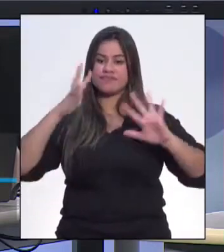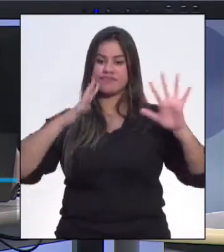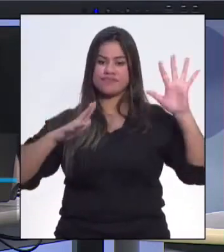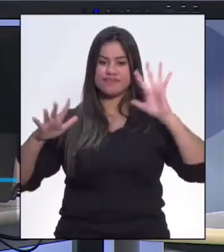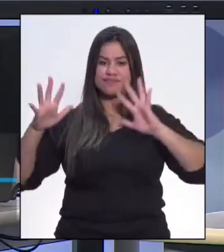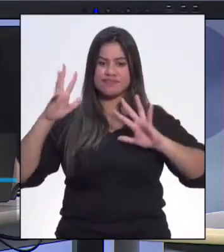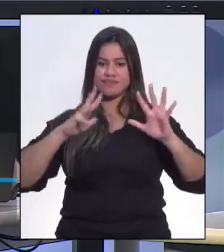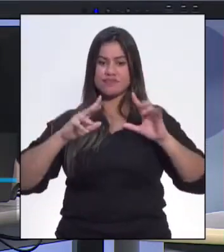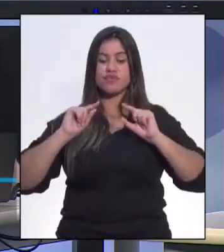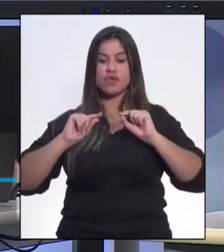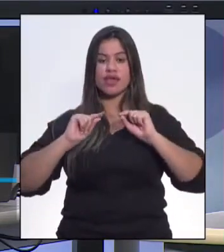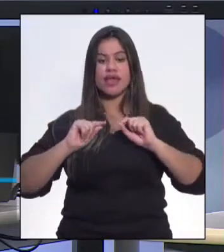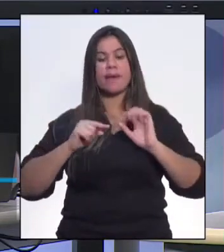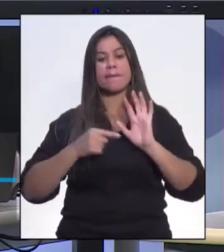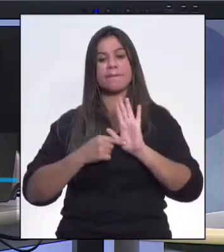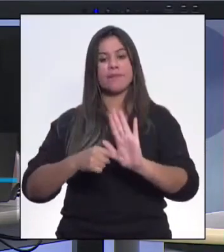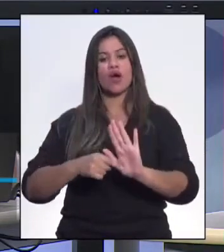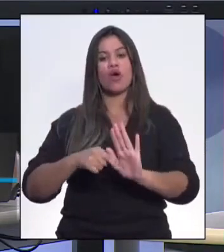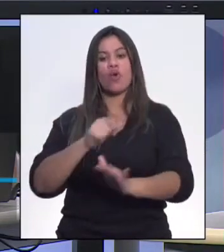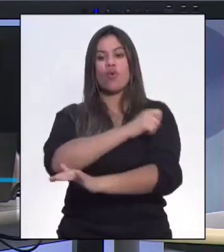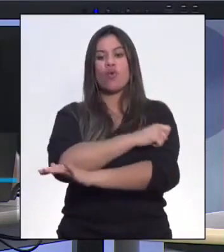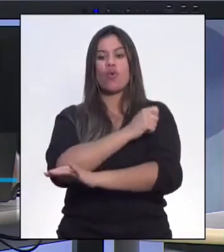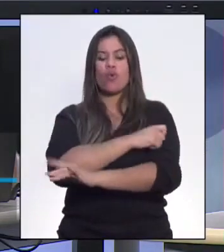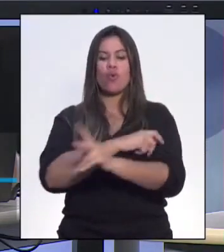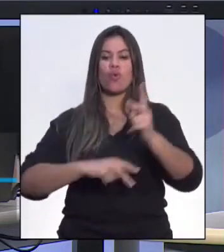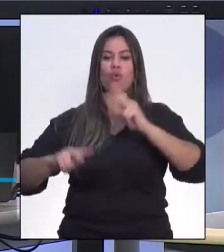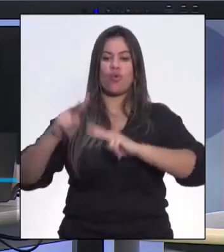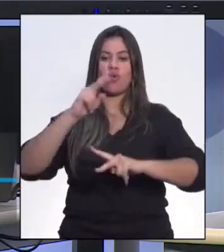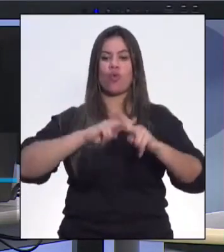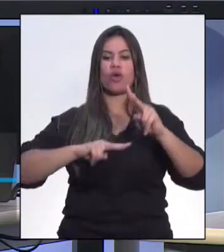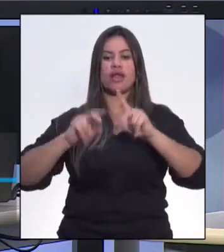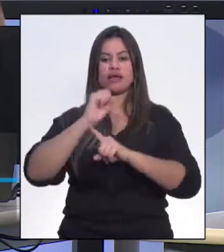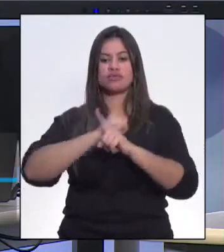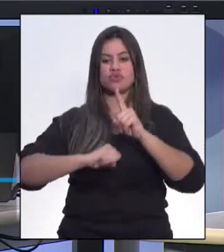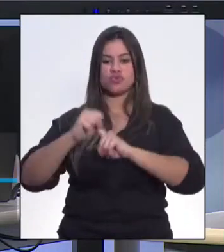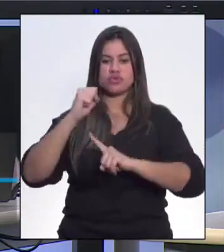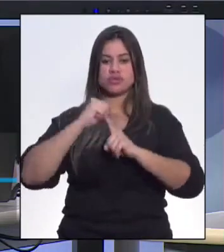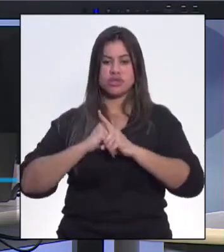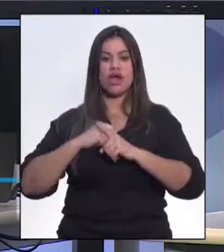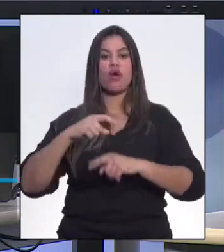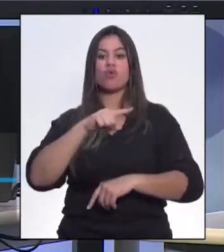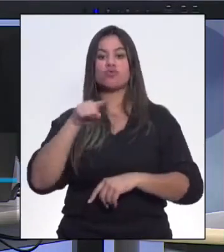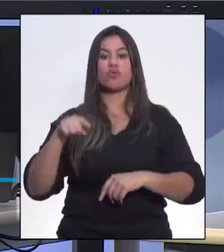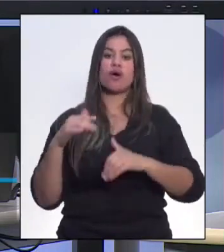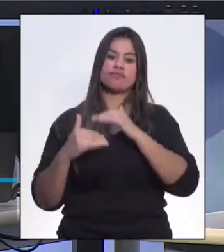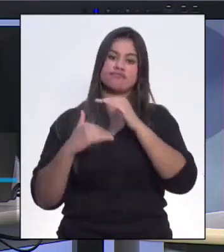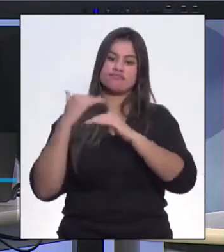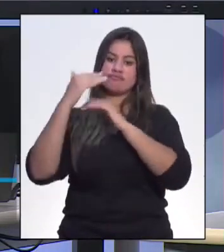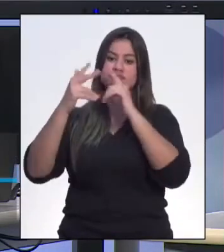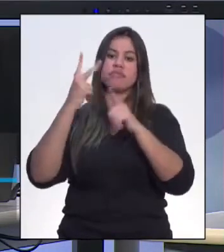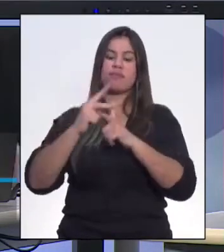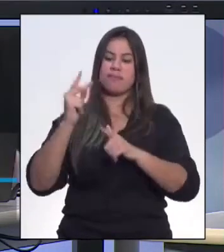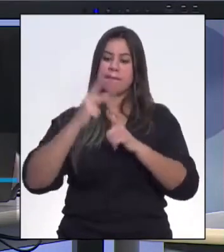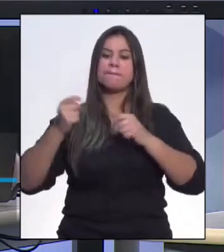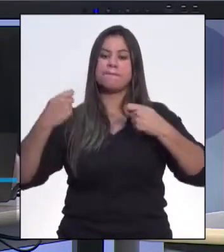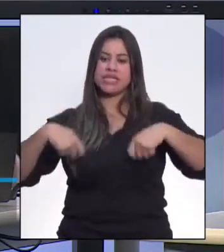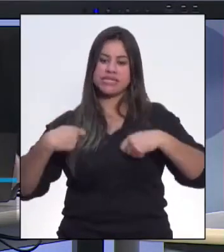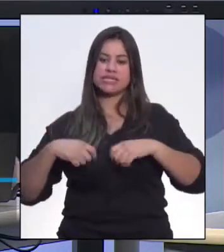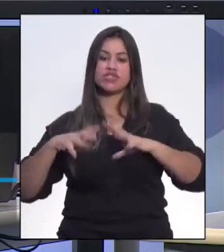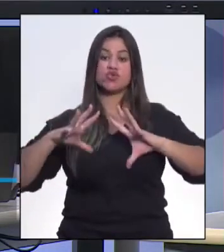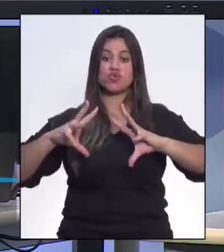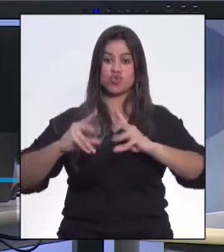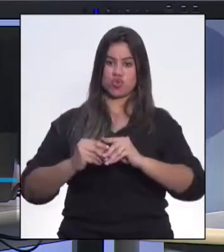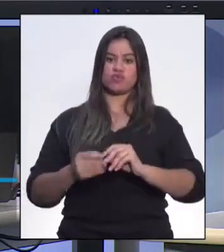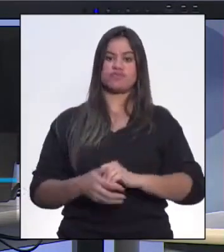dos alunos mostrando aí o seu olhar para a sociedade hoje e o quanto que nós ainda temos o que conquistar para todos.